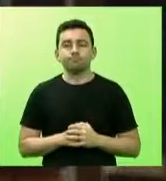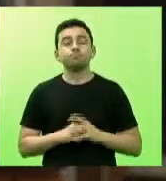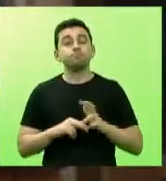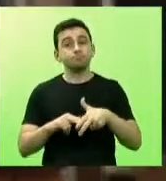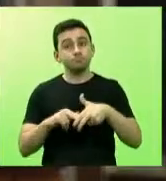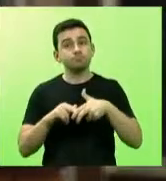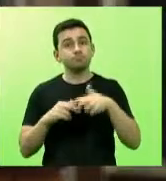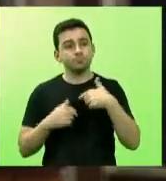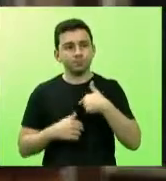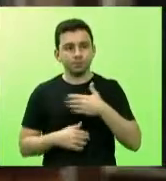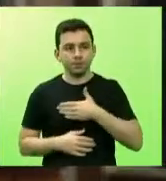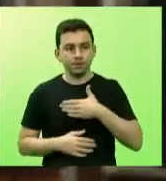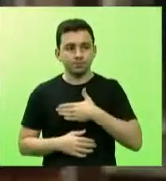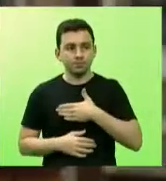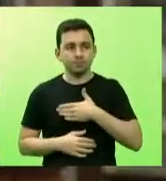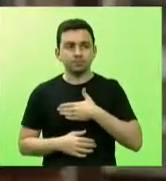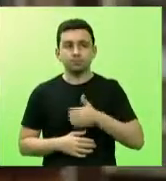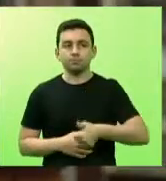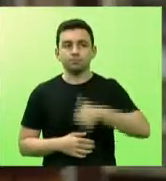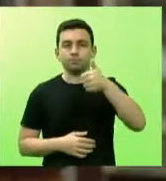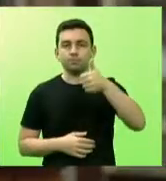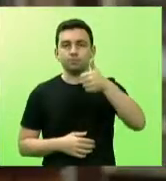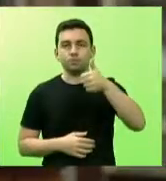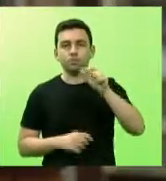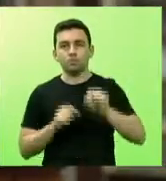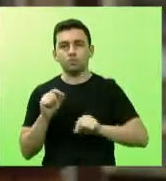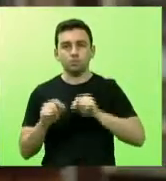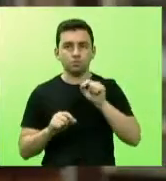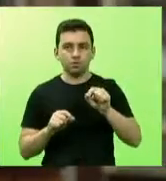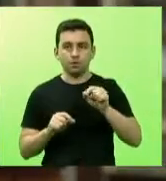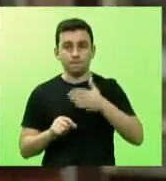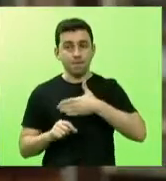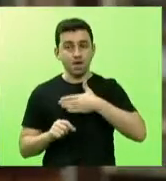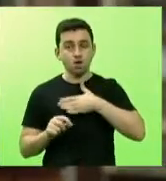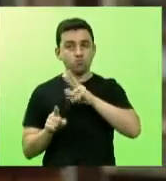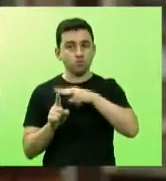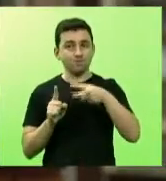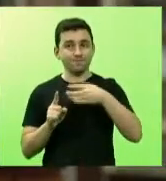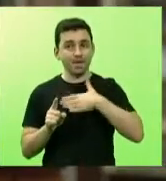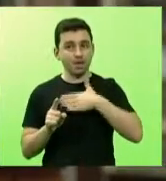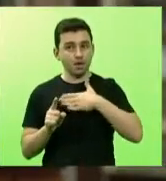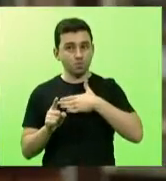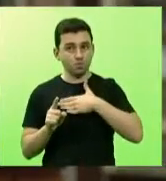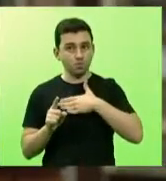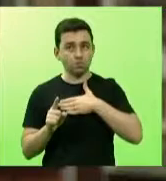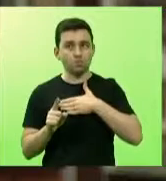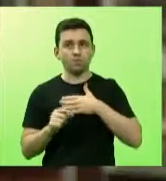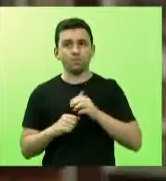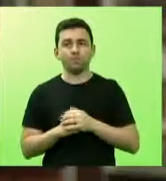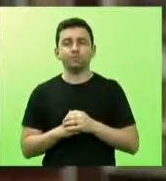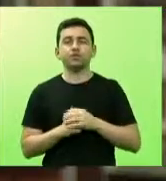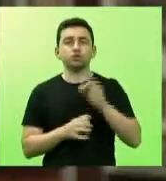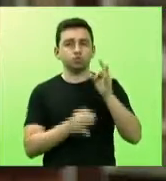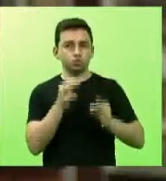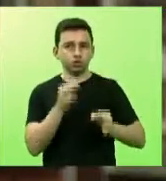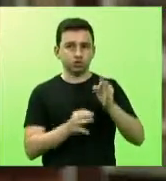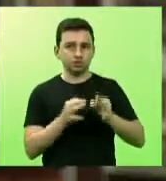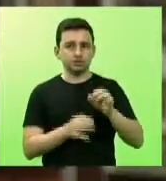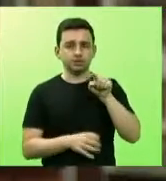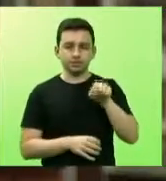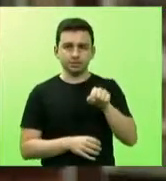Por isso, prefiro, indiscutivelmente, ponto de vista meu, é óbvio, a justiça do